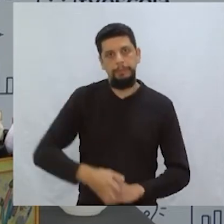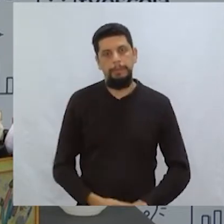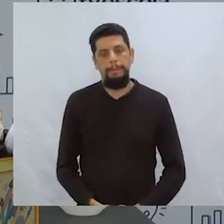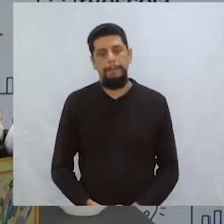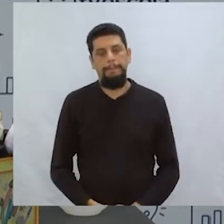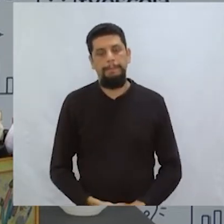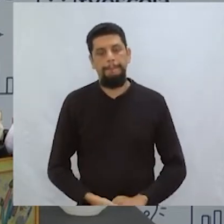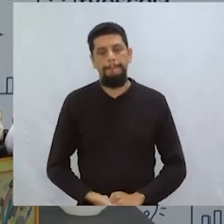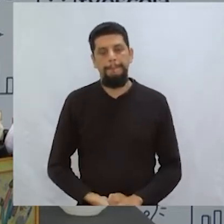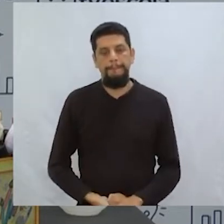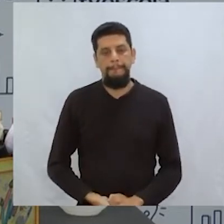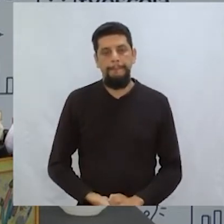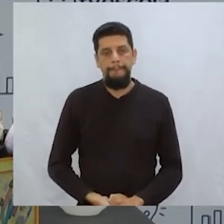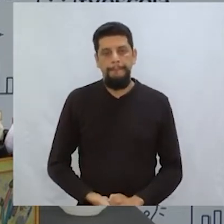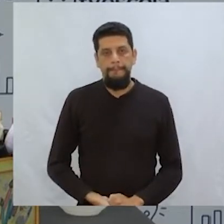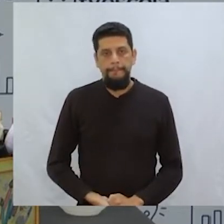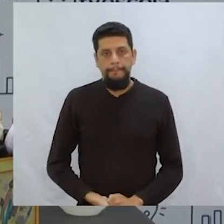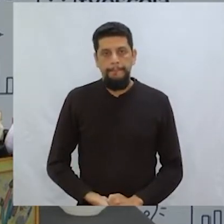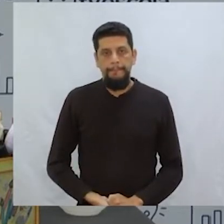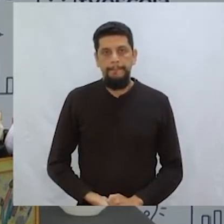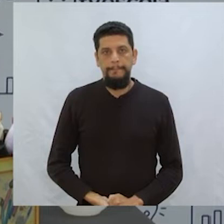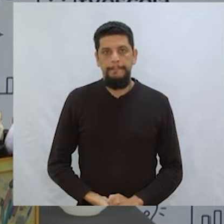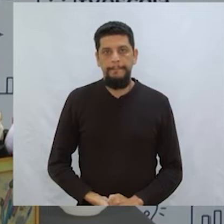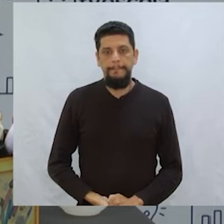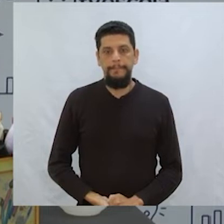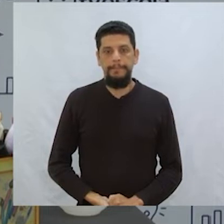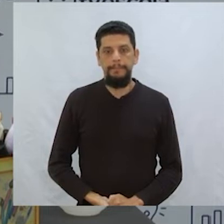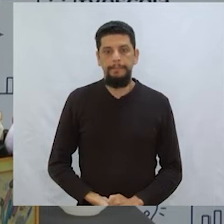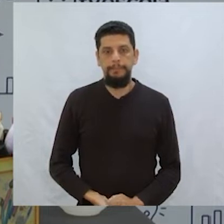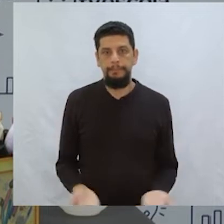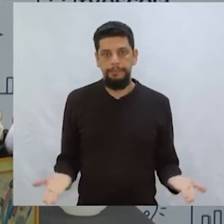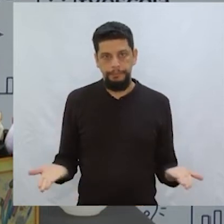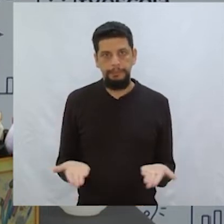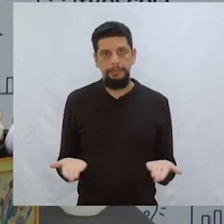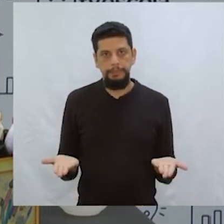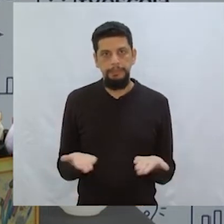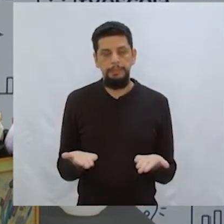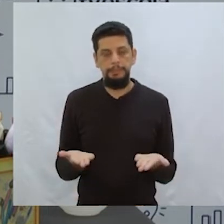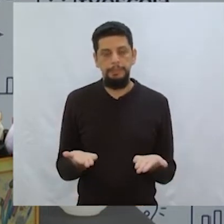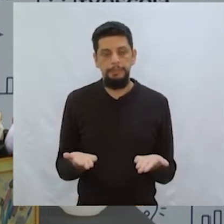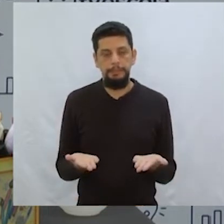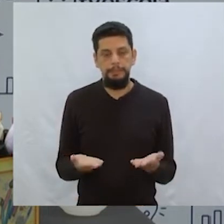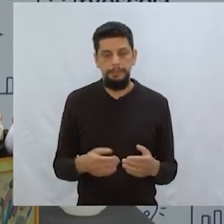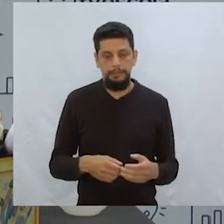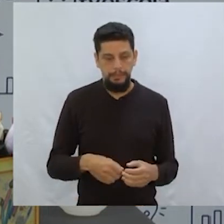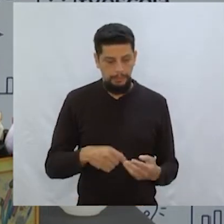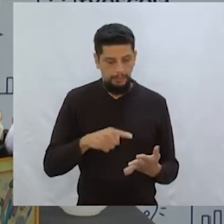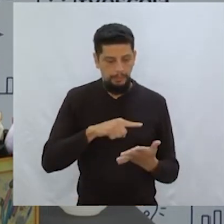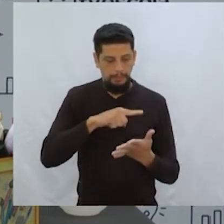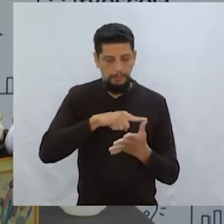aqui, vou usar um funil para ficar mais fácil, e vou,